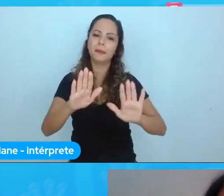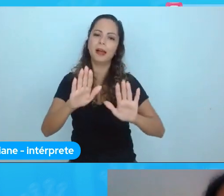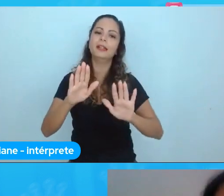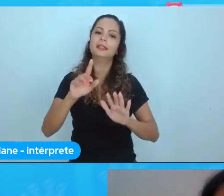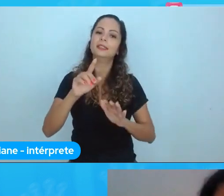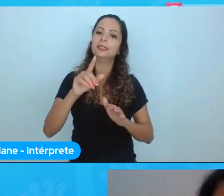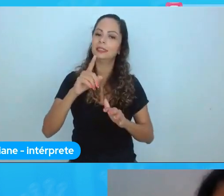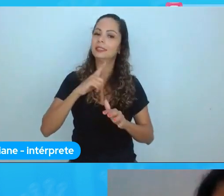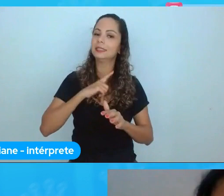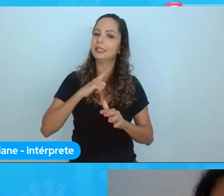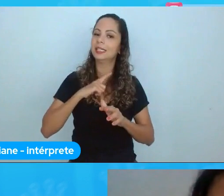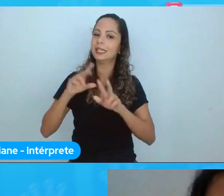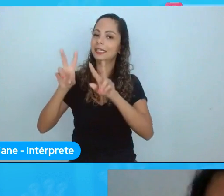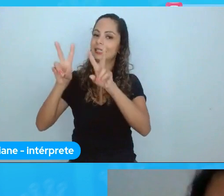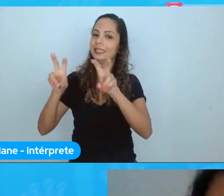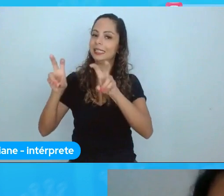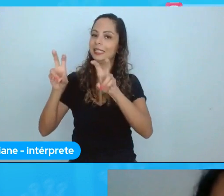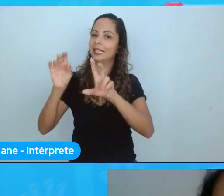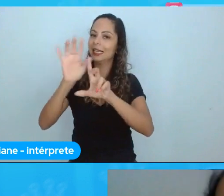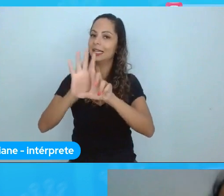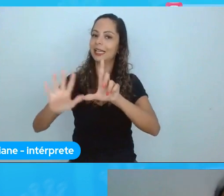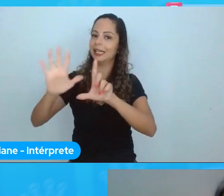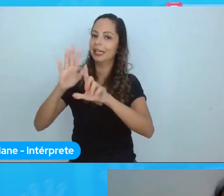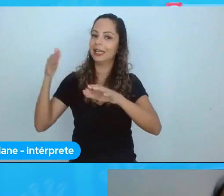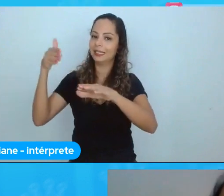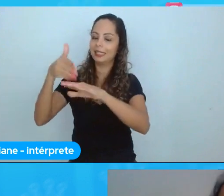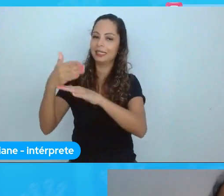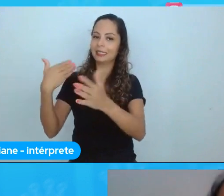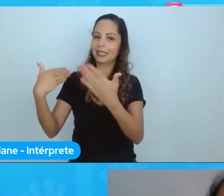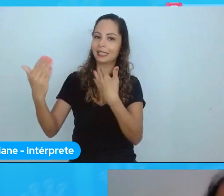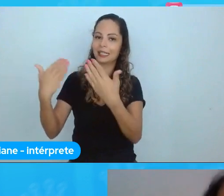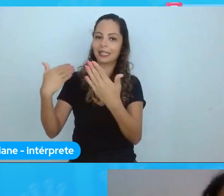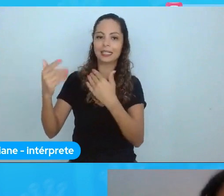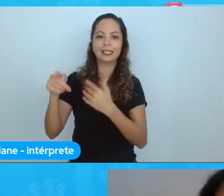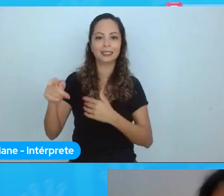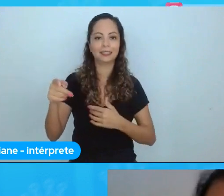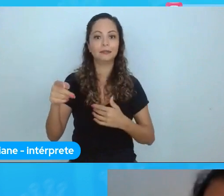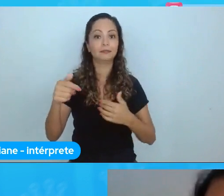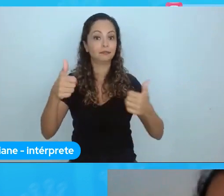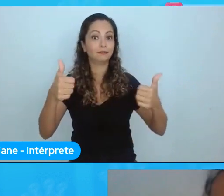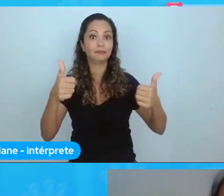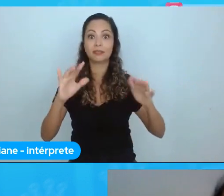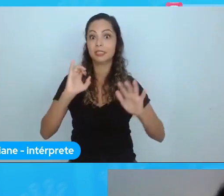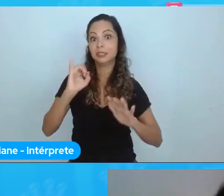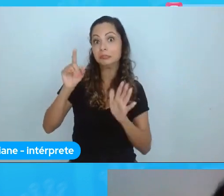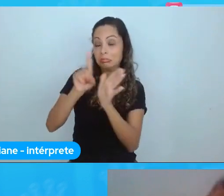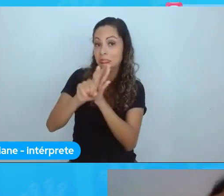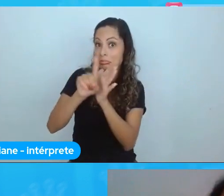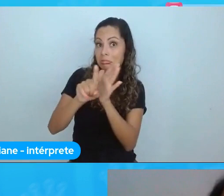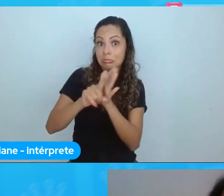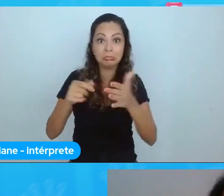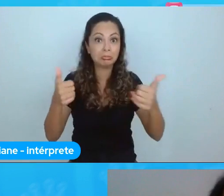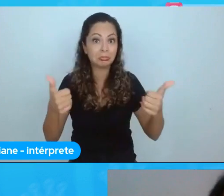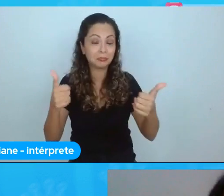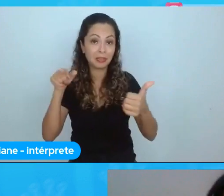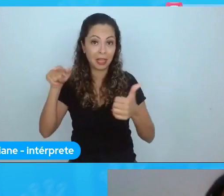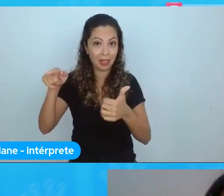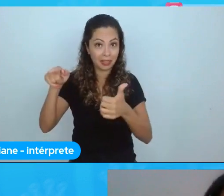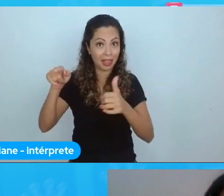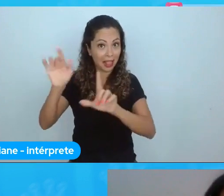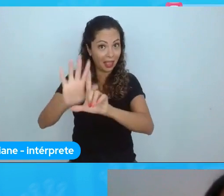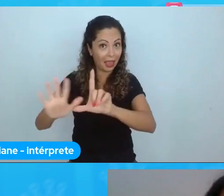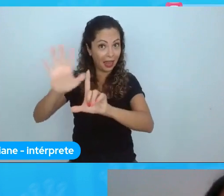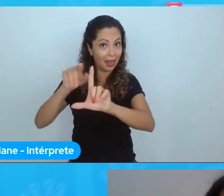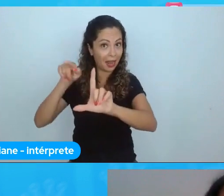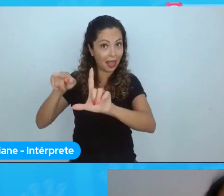trilha no chat. Estou lá. Beleza, qualquer coisa só. Se rolar mais pergunta, o pessoal te faz lá, certo?